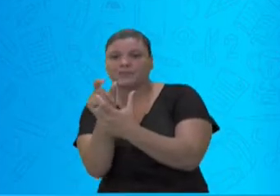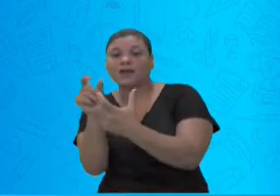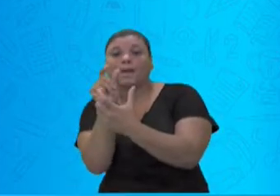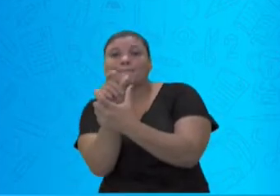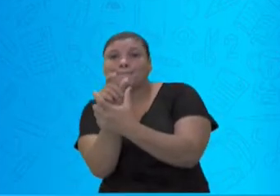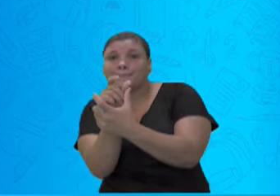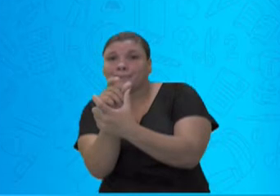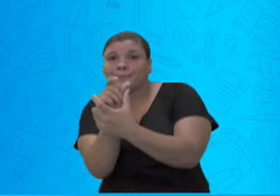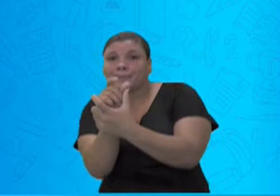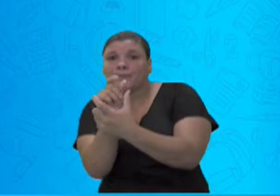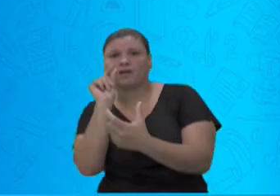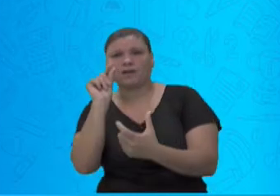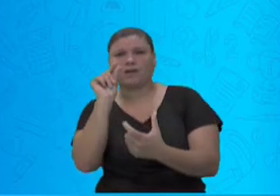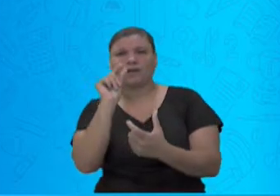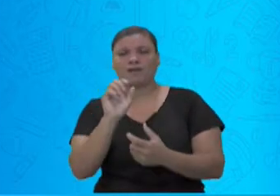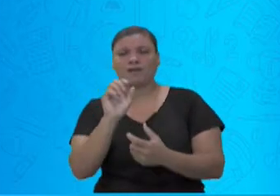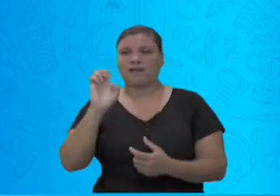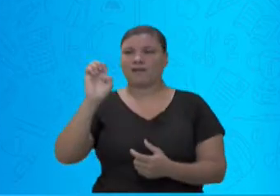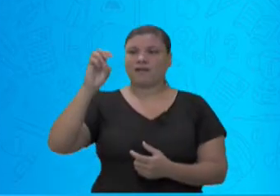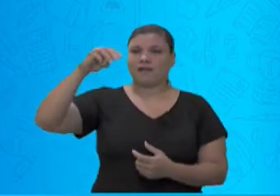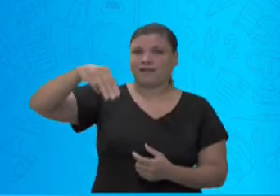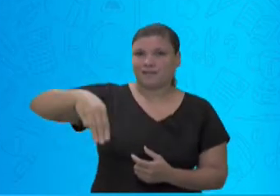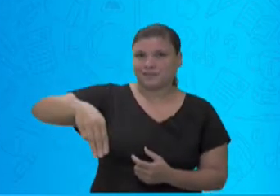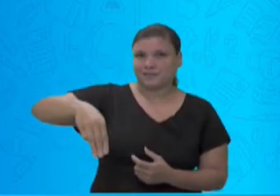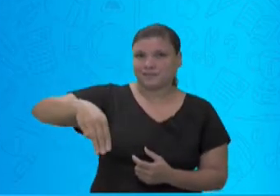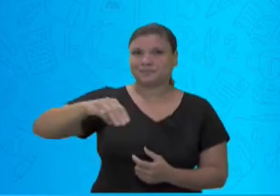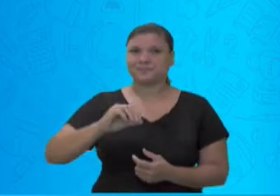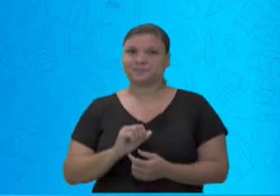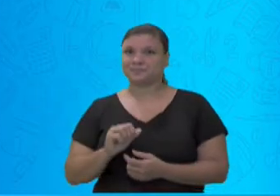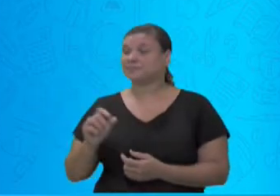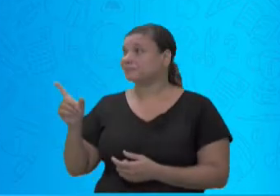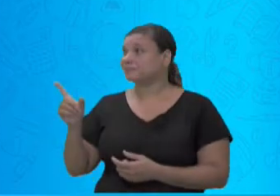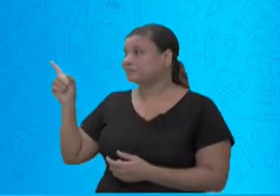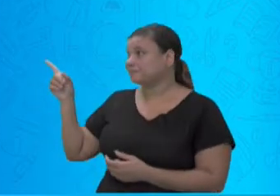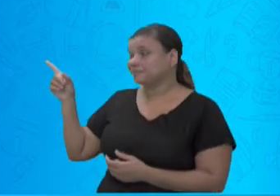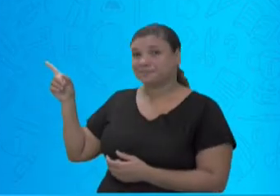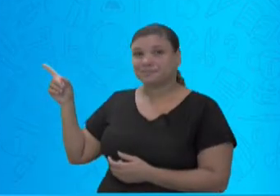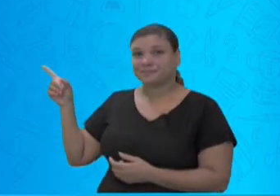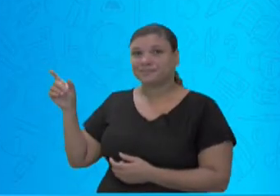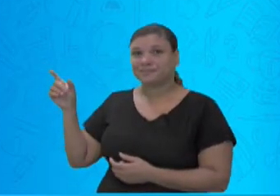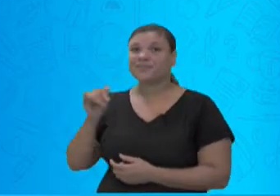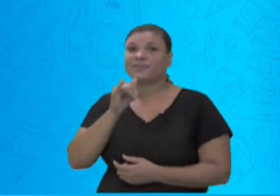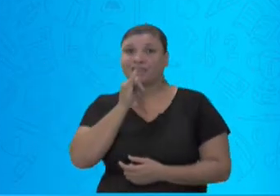expressão em. Olha os exemplos.